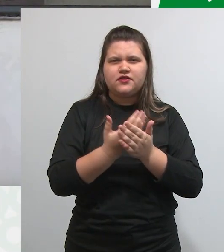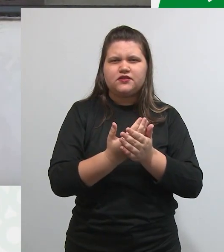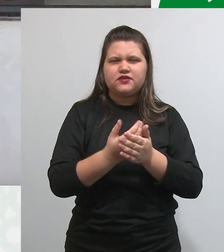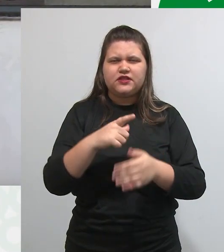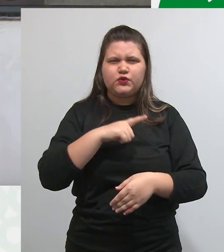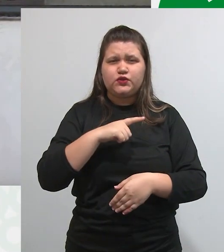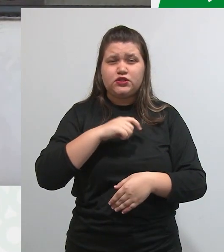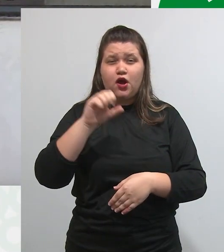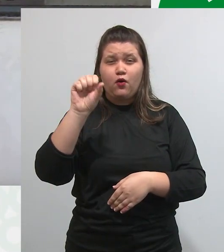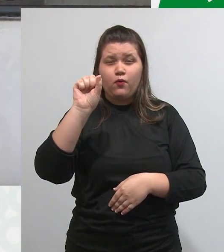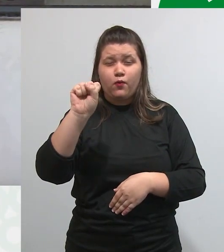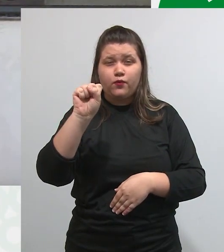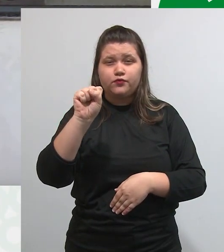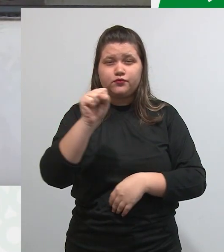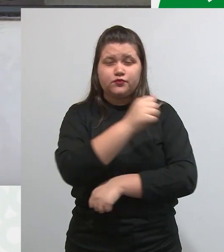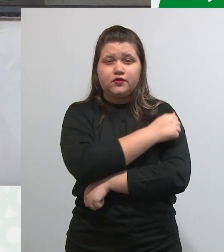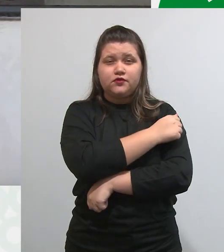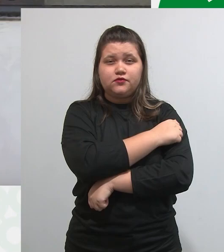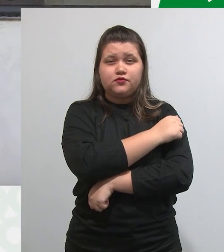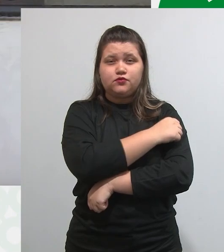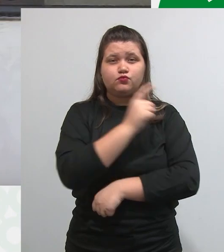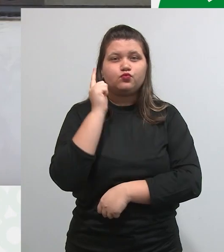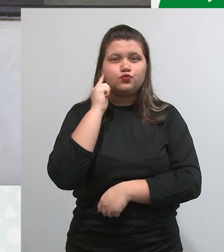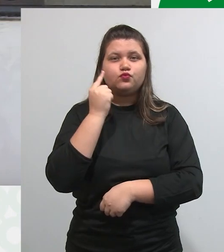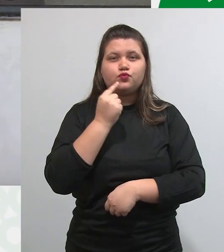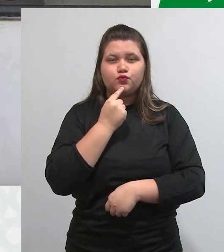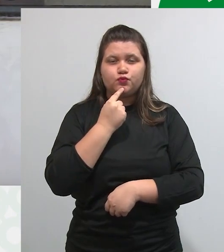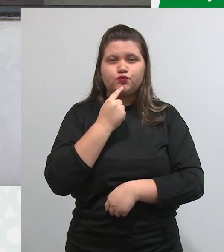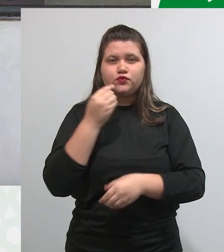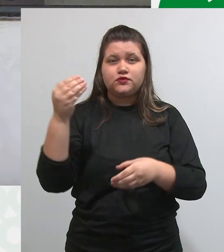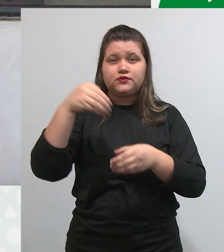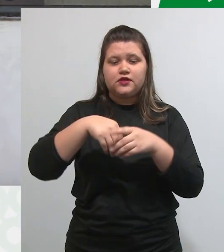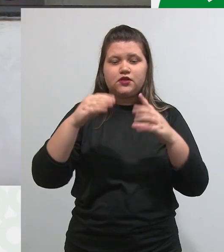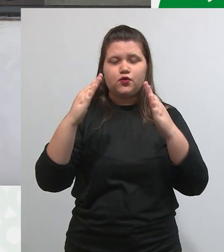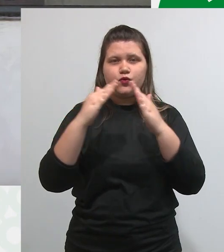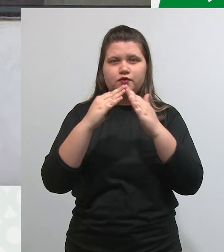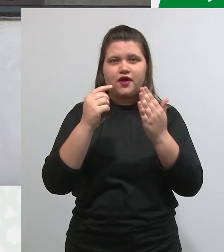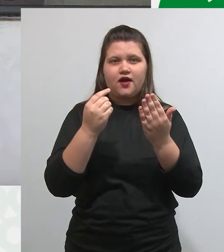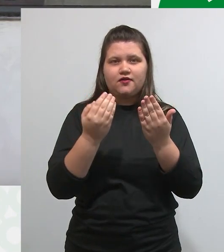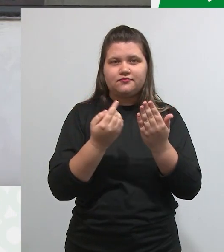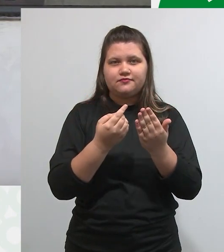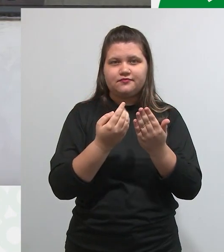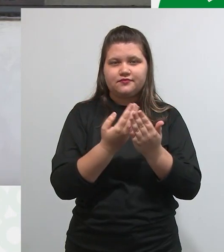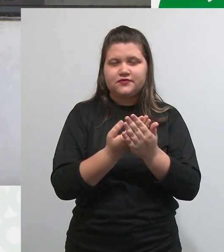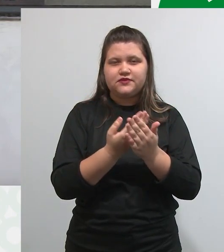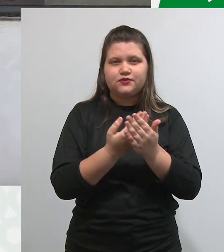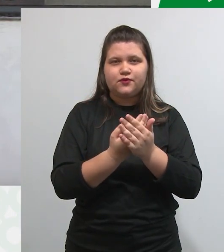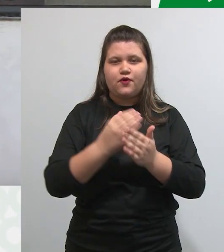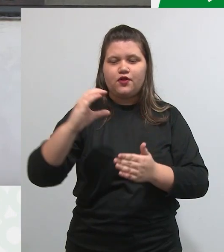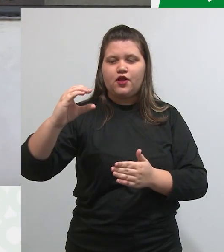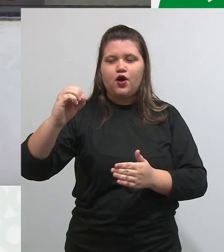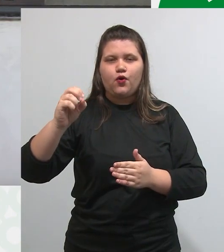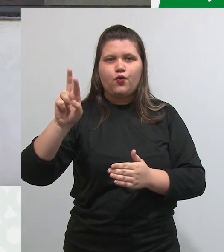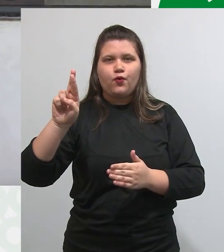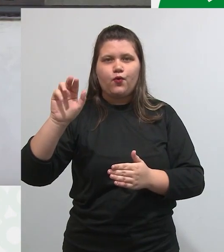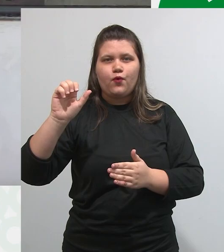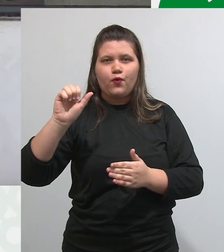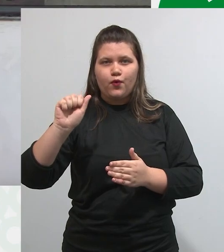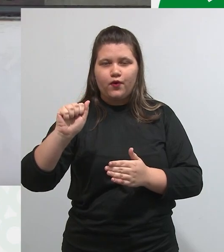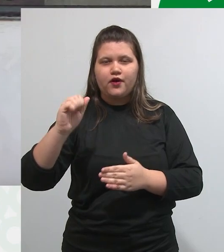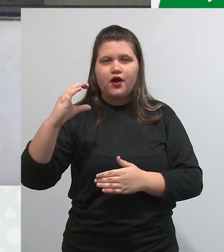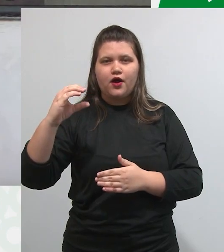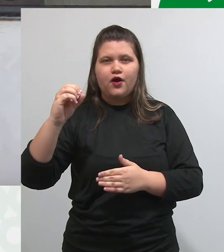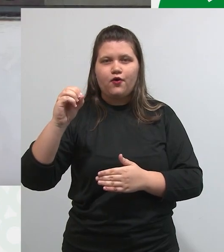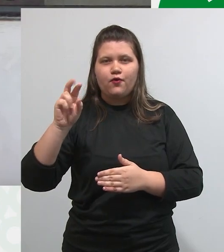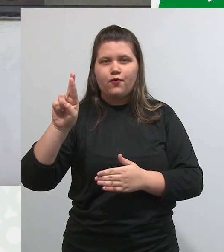alunos surdos no Cora Coralina, que hoje é meu orgulho. Um terminou o